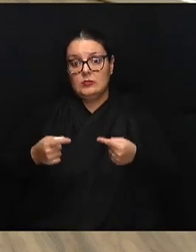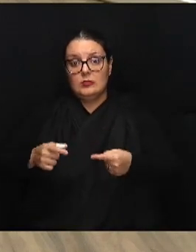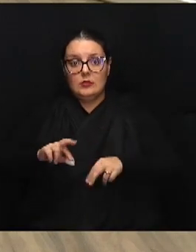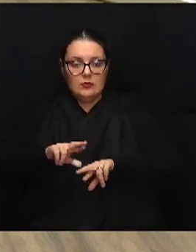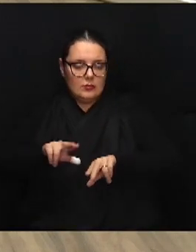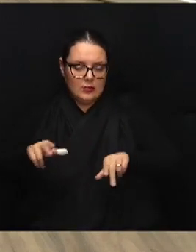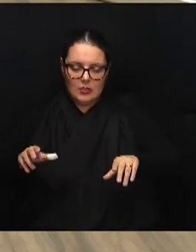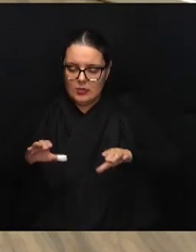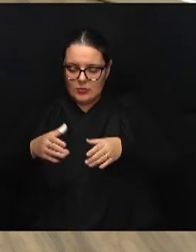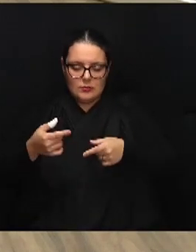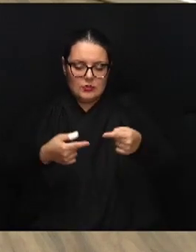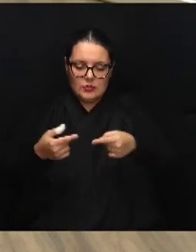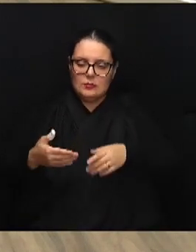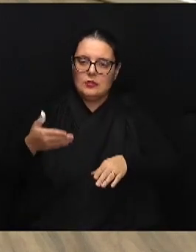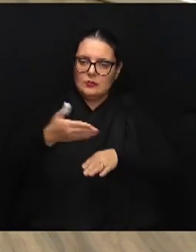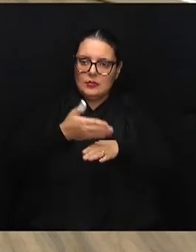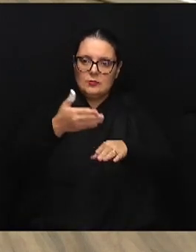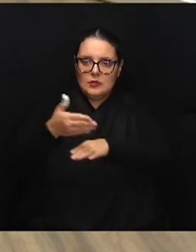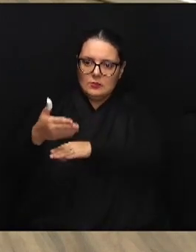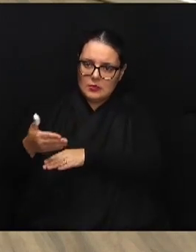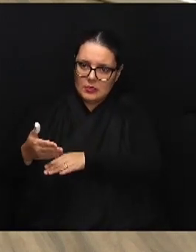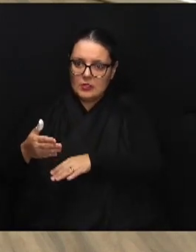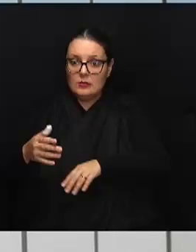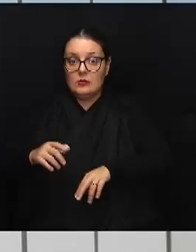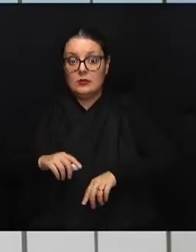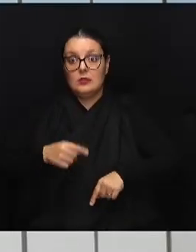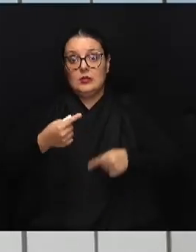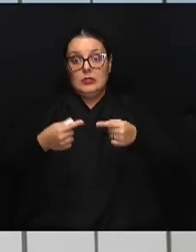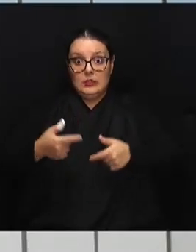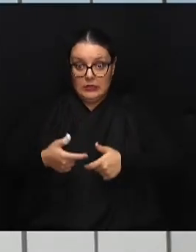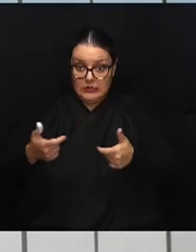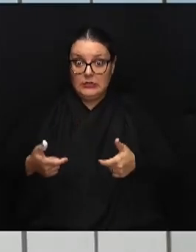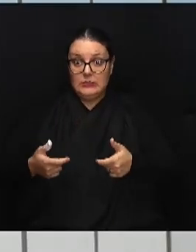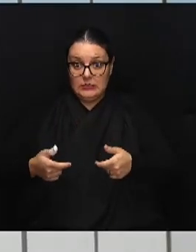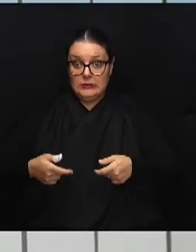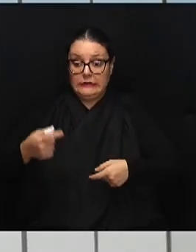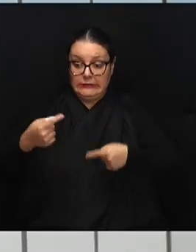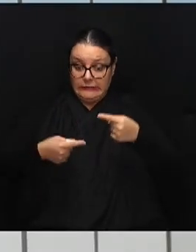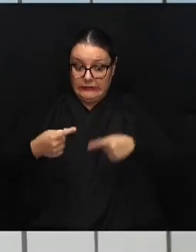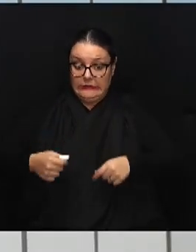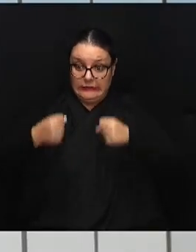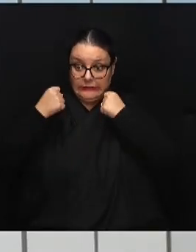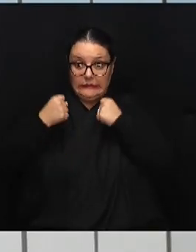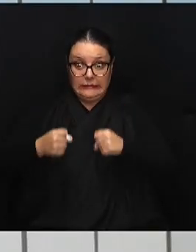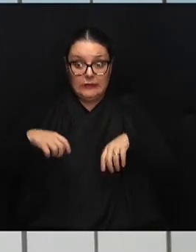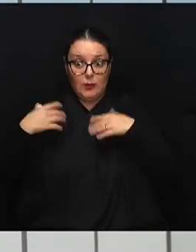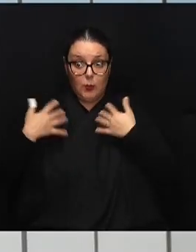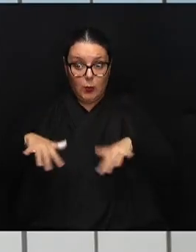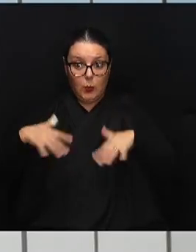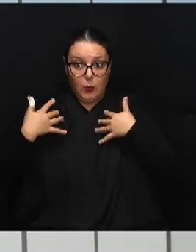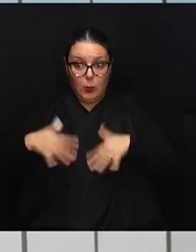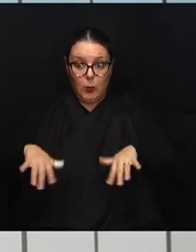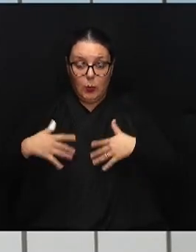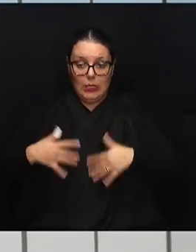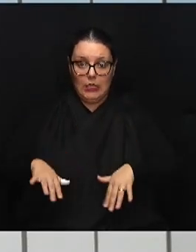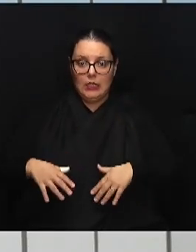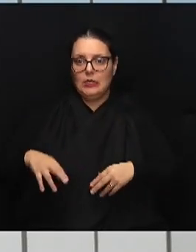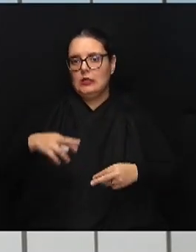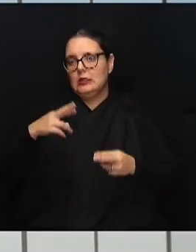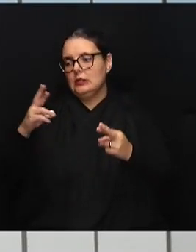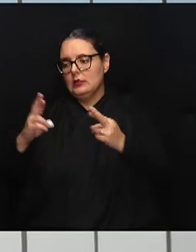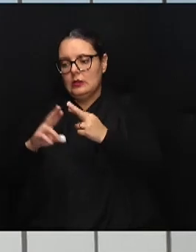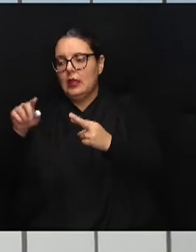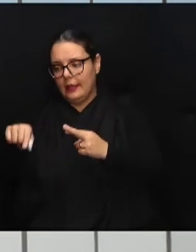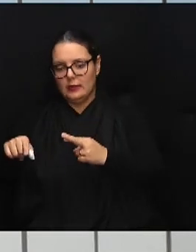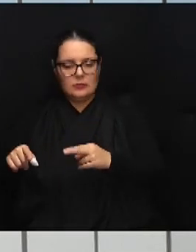grupos de debate sobre isso. Às vezes há muita discussão e discussões ferrenhas sobre, então, esta relação é isso ou não